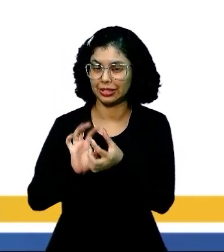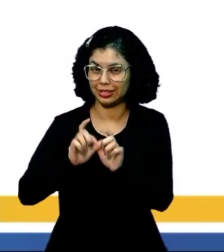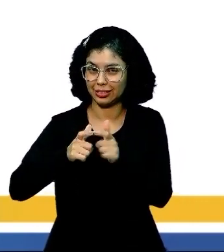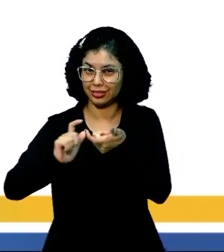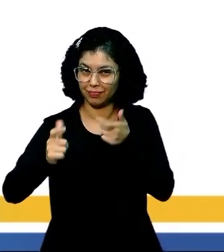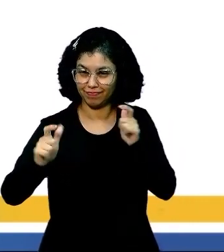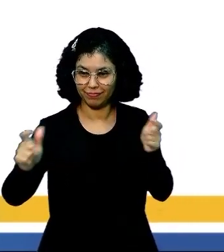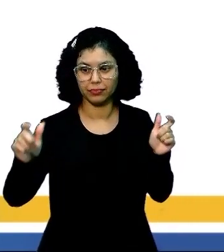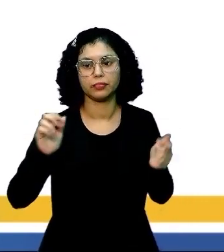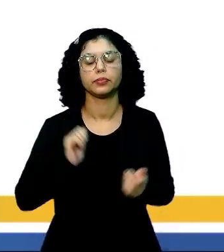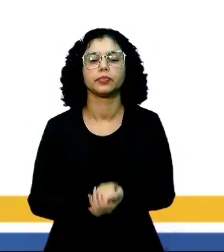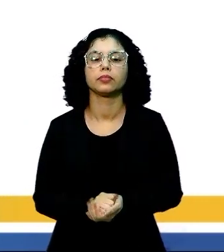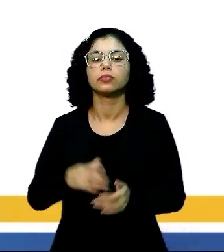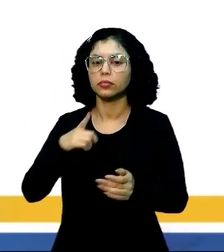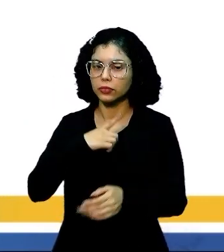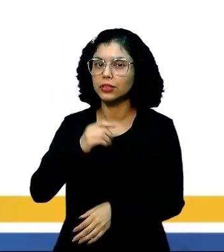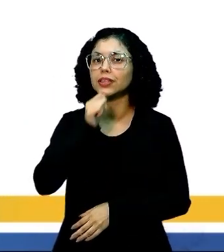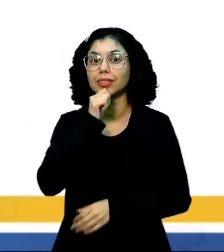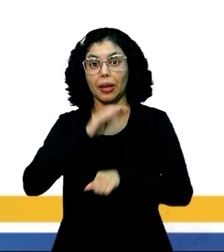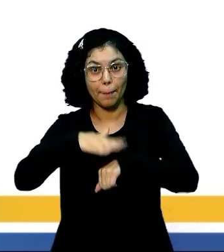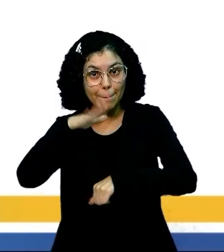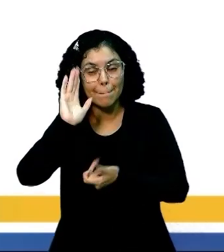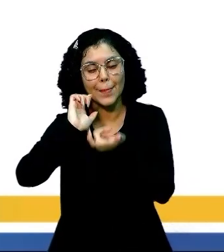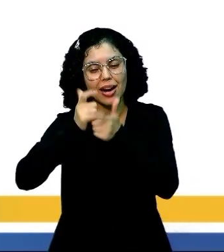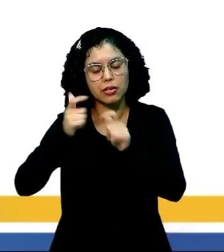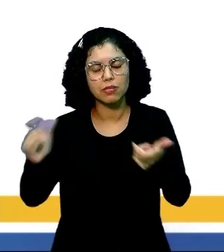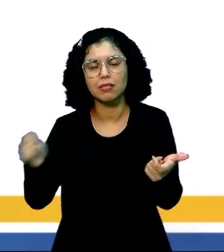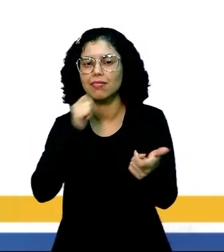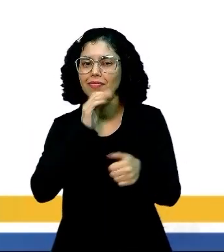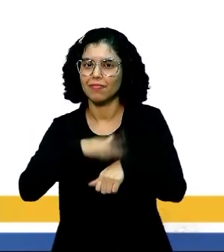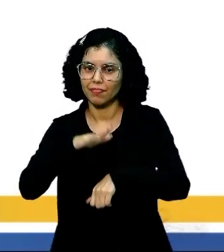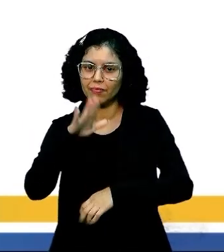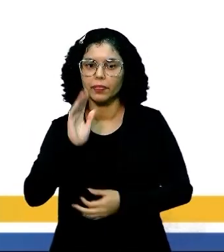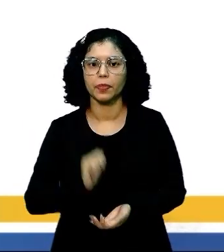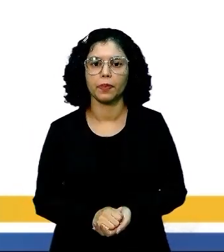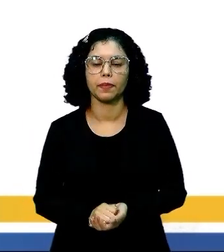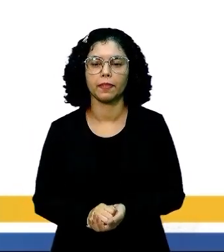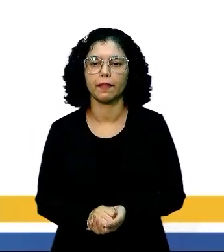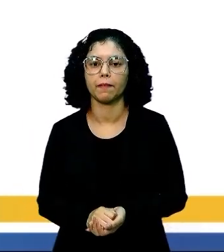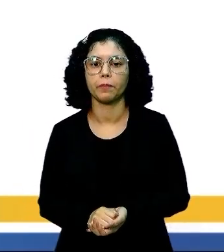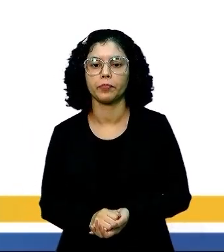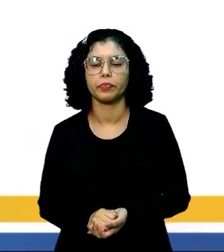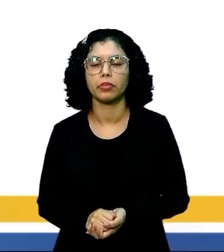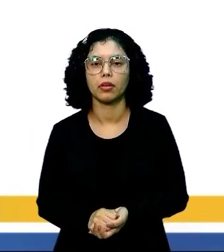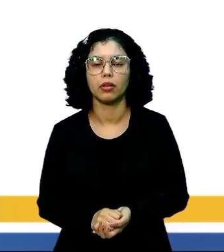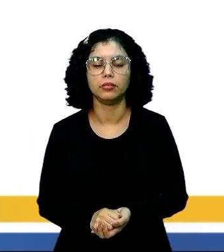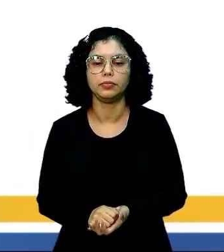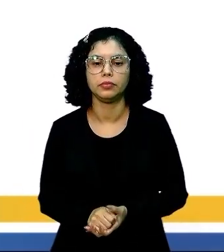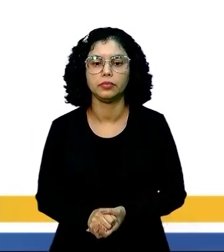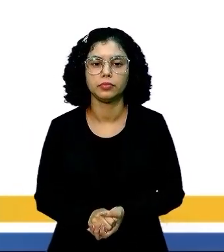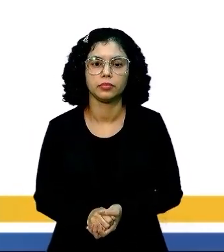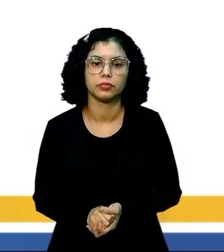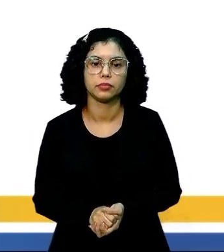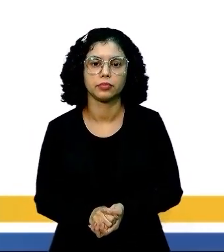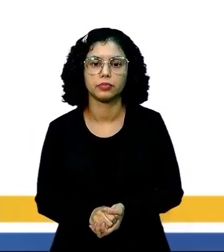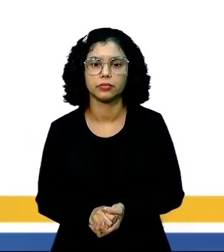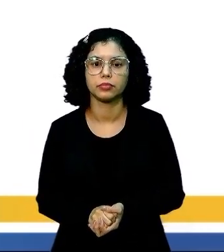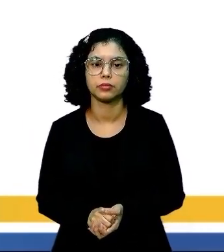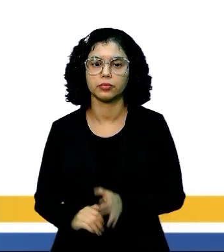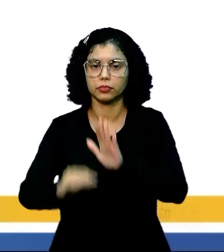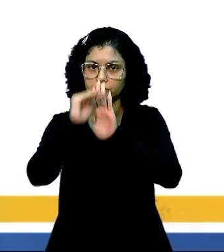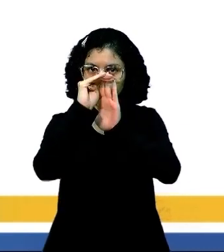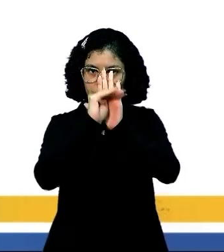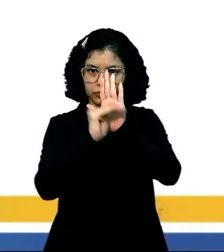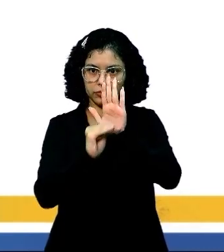né? Tem outros textos mais longos ainda, mas esse é um pouco longo, por ser língua estrangeira, né? Então, aí nós temos uma listinha,